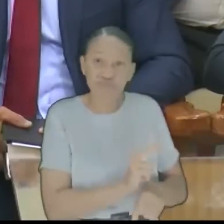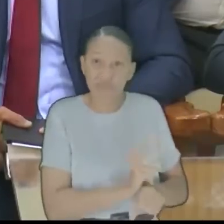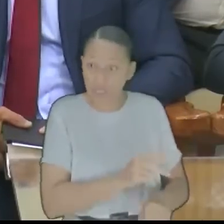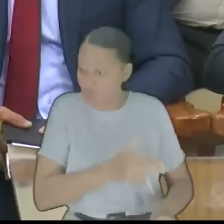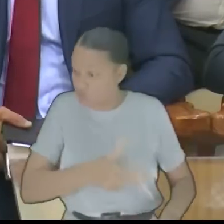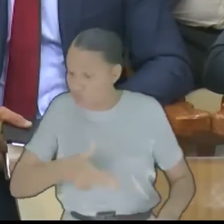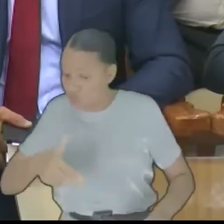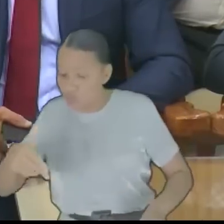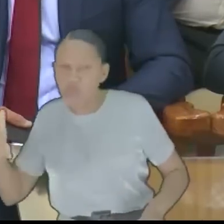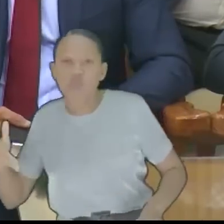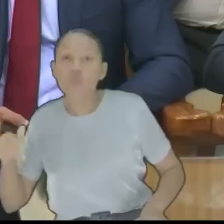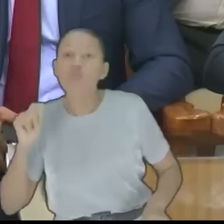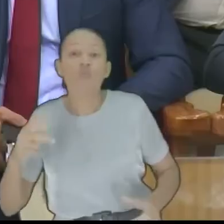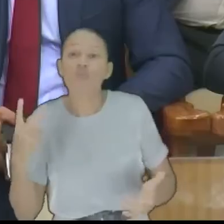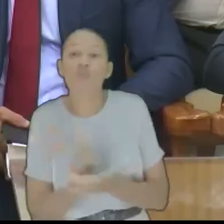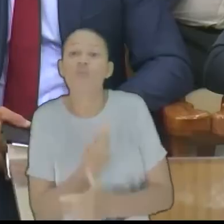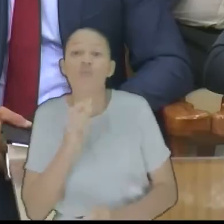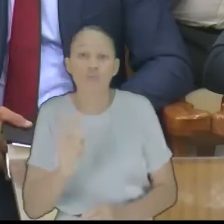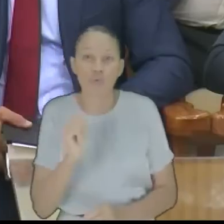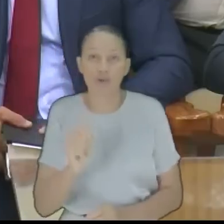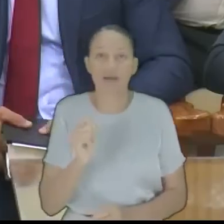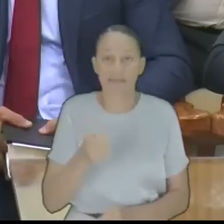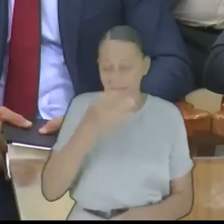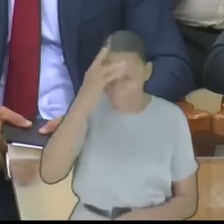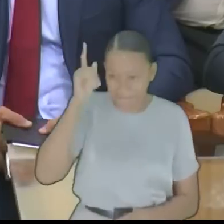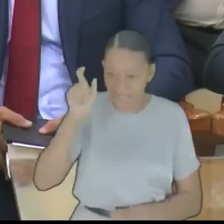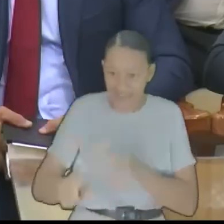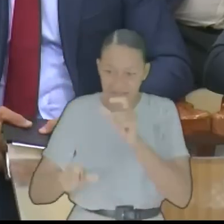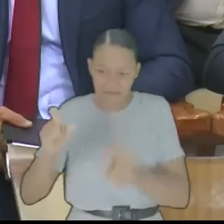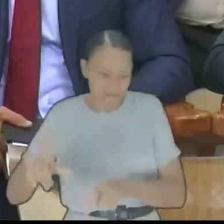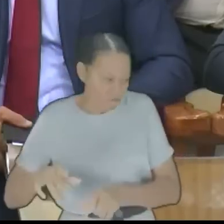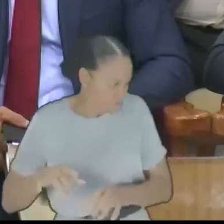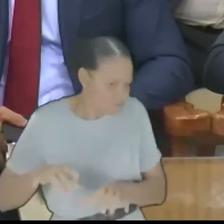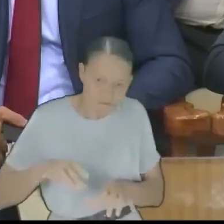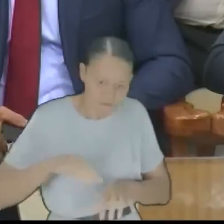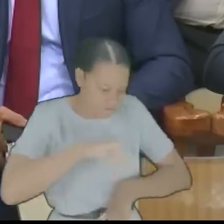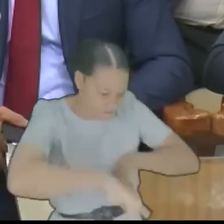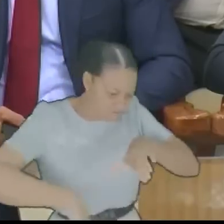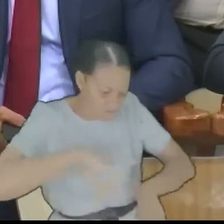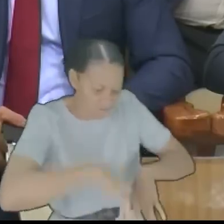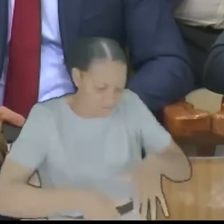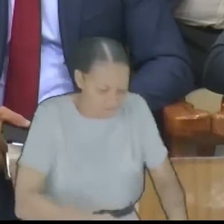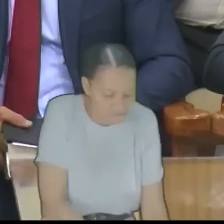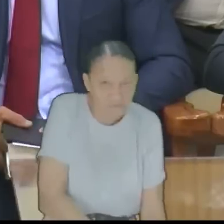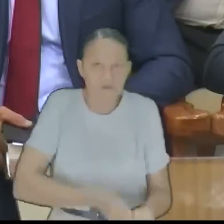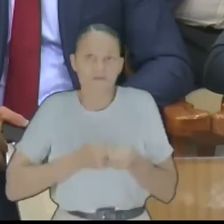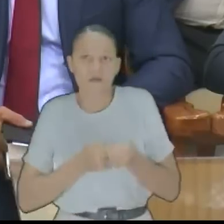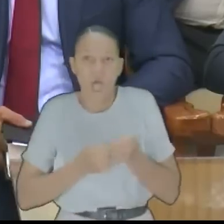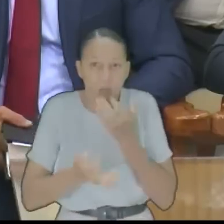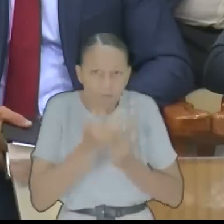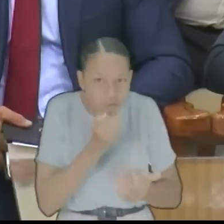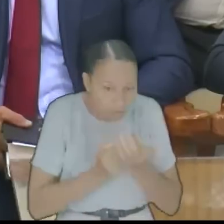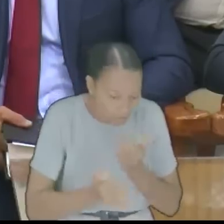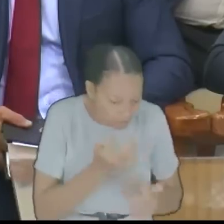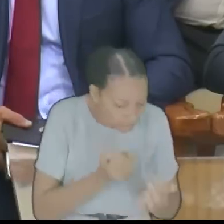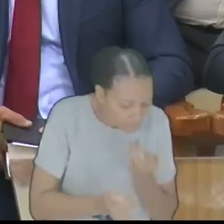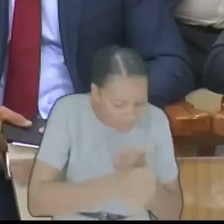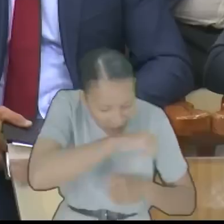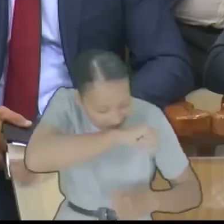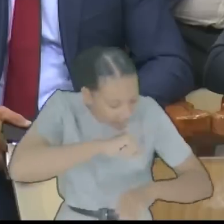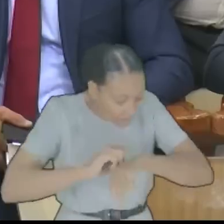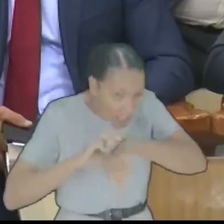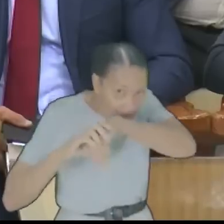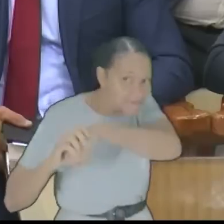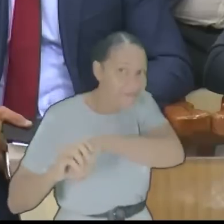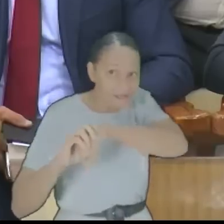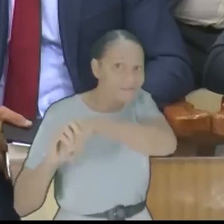ele saísse, o que era que aconteceria? Os canibais viriam desenterrar para comer a